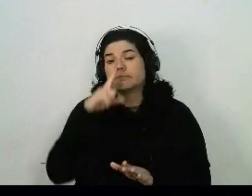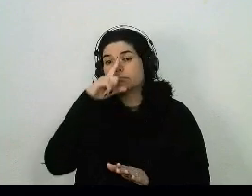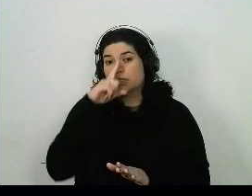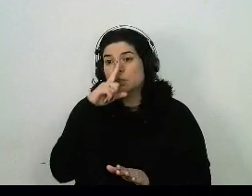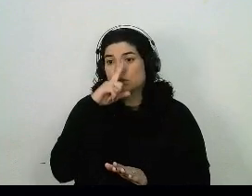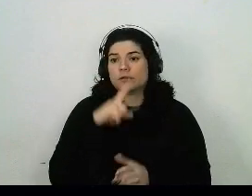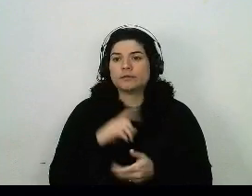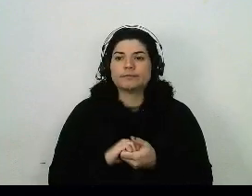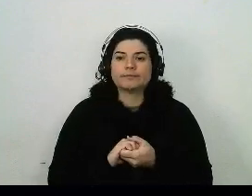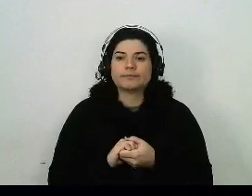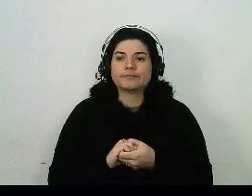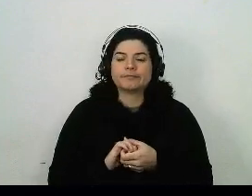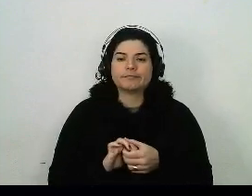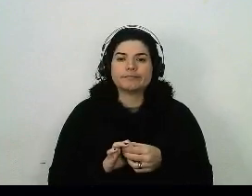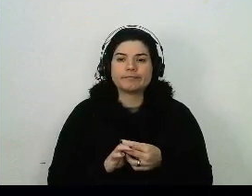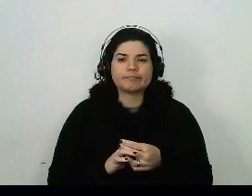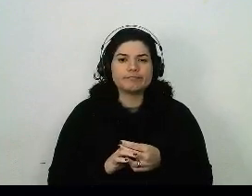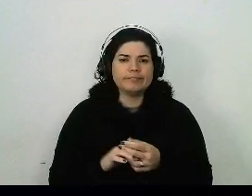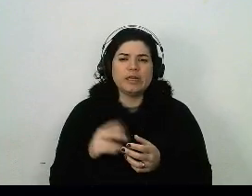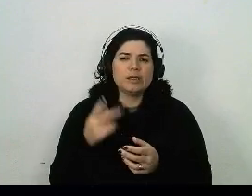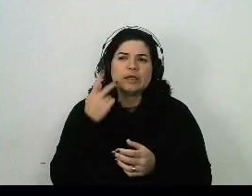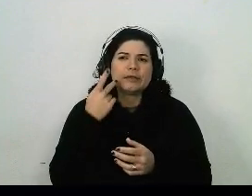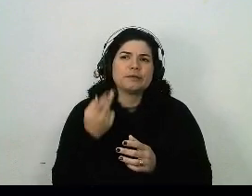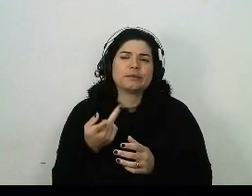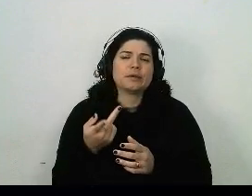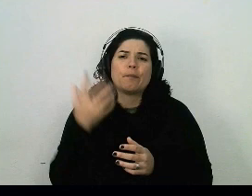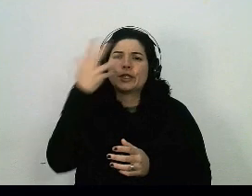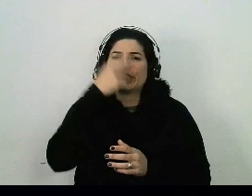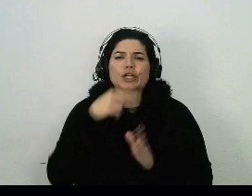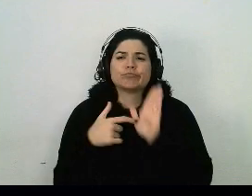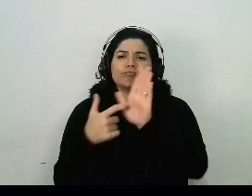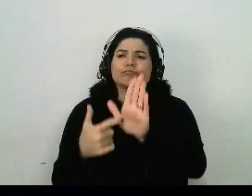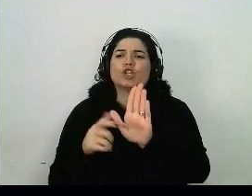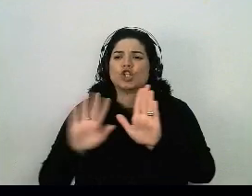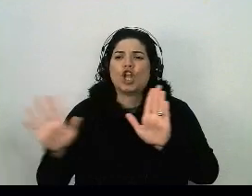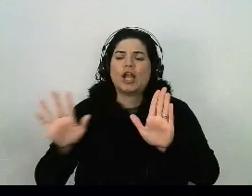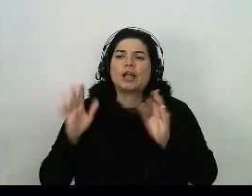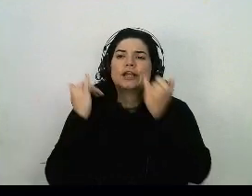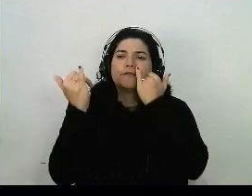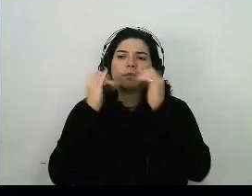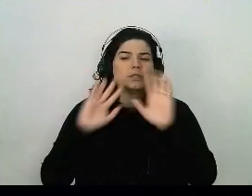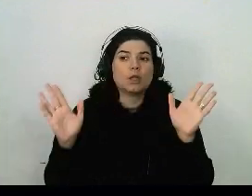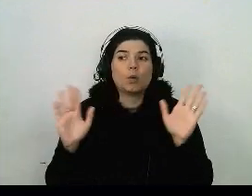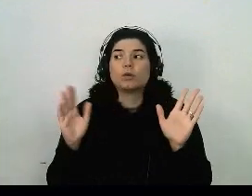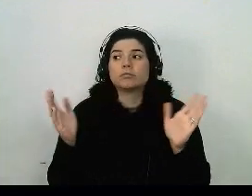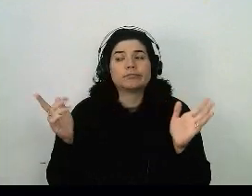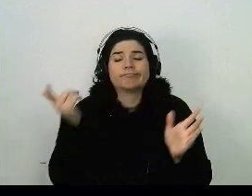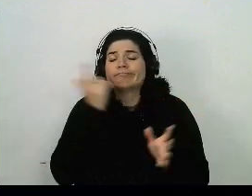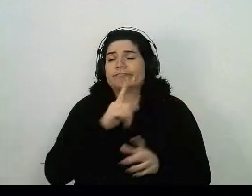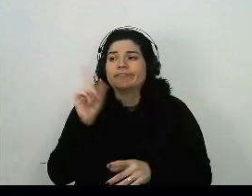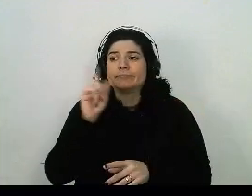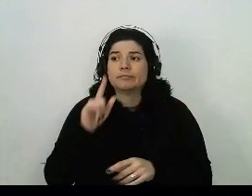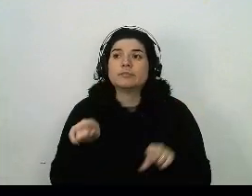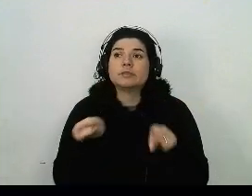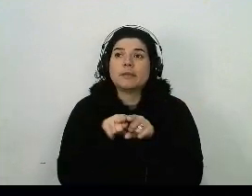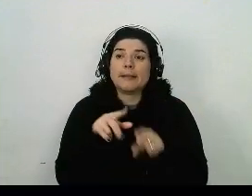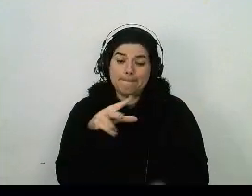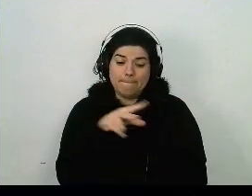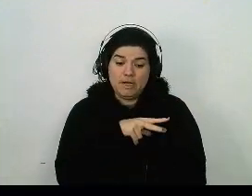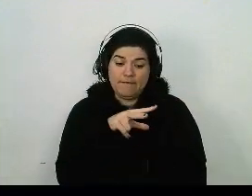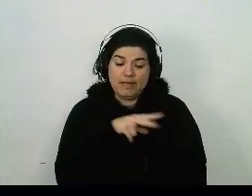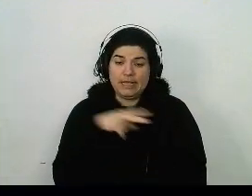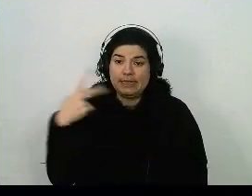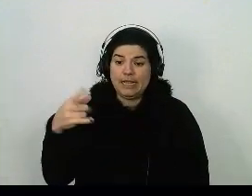não vai rolar isso é um grande problema tente evitar ao máximo privacidade do desenvolvedor informações